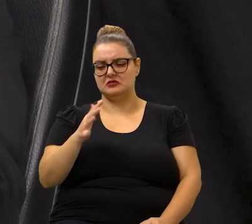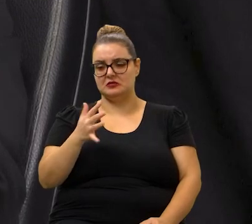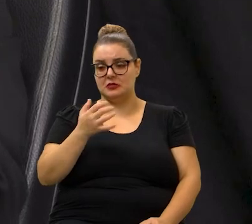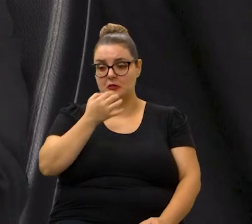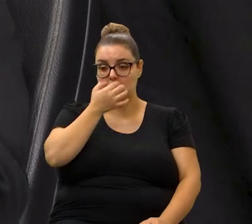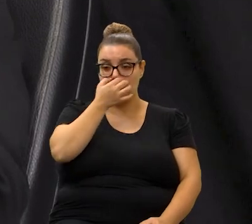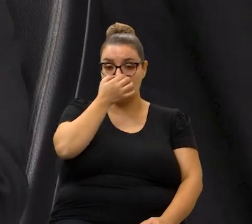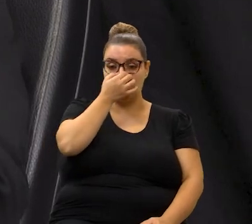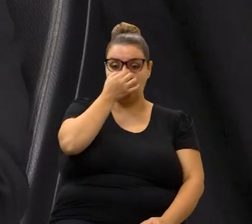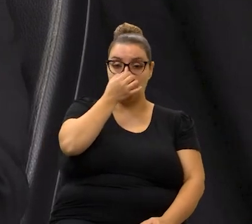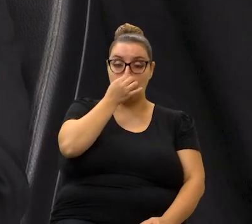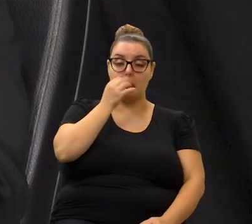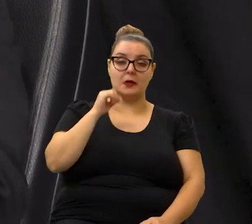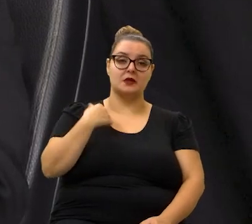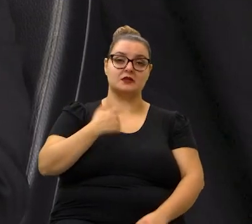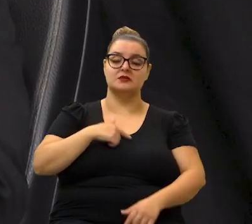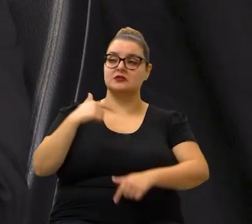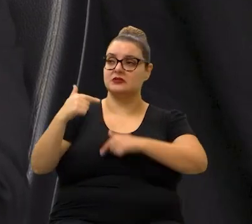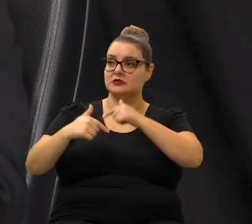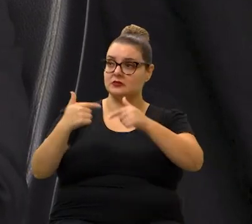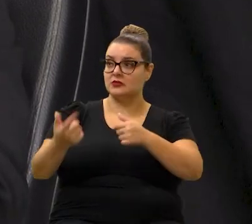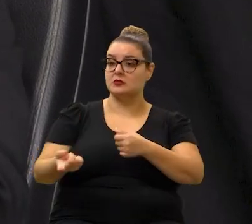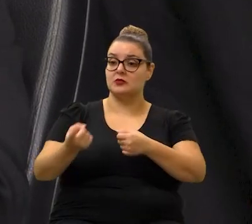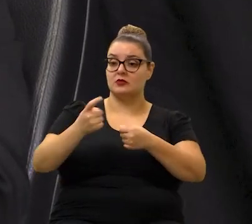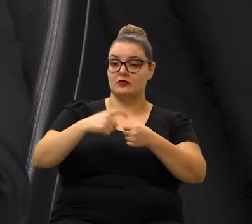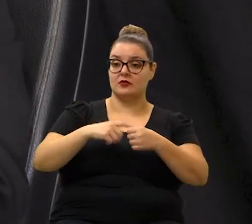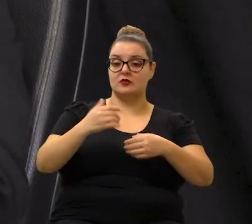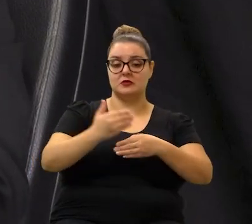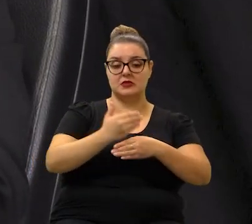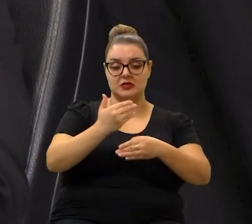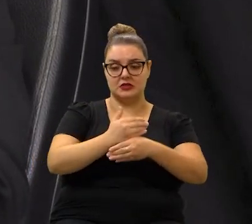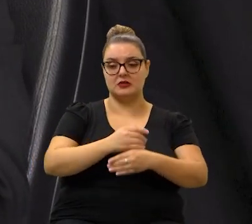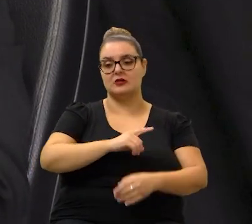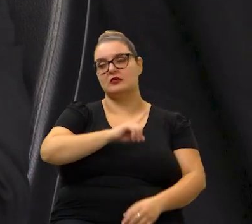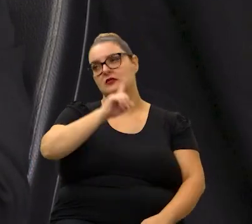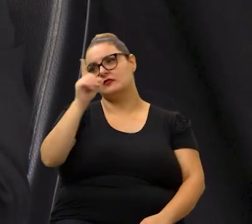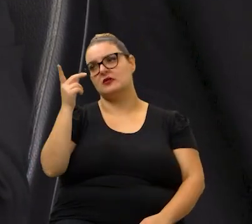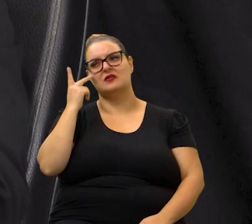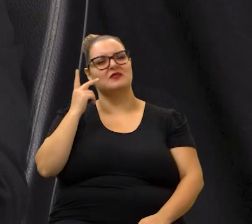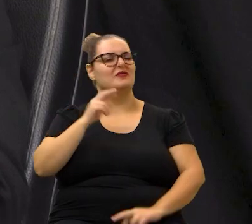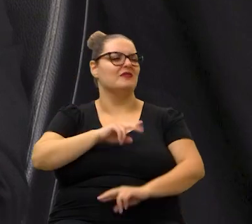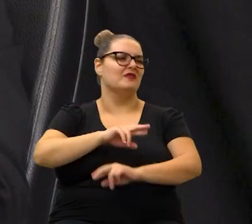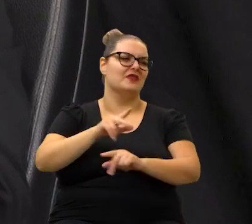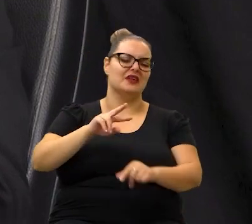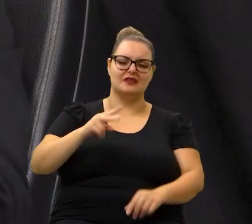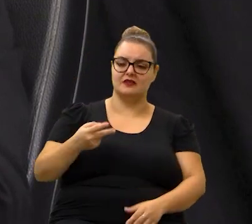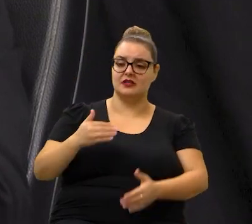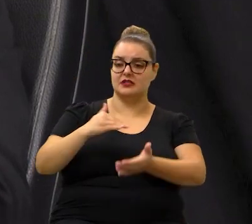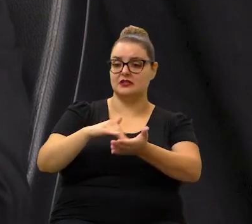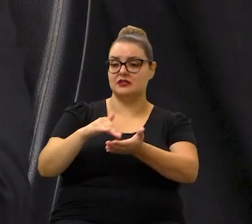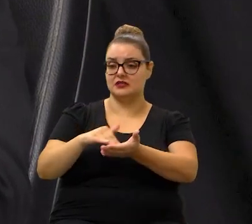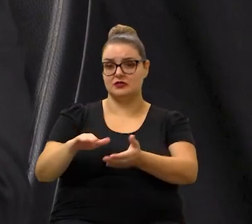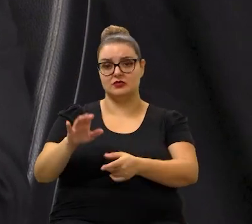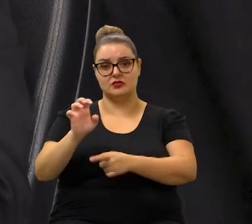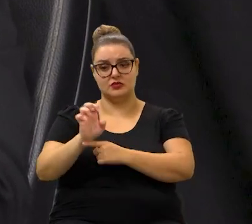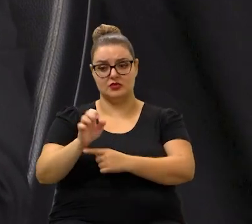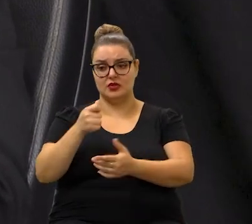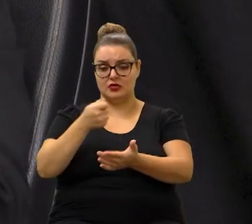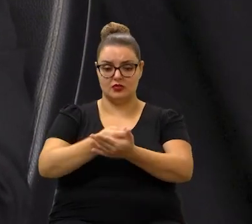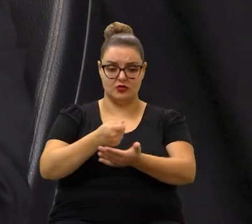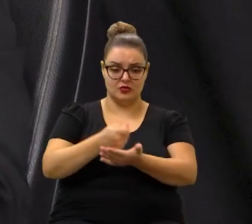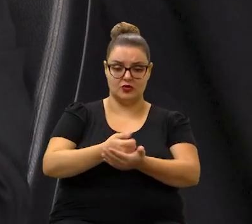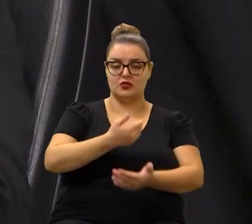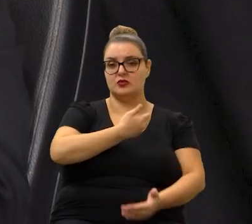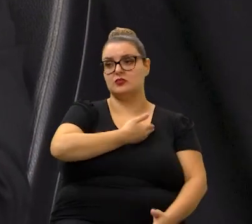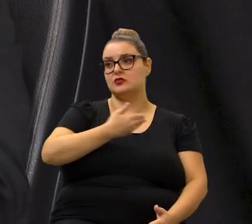então nós trabalhamos muito pro retorno dessa obra fomos para São Paulo várias vezes n secretaria do estado cobramos o